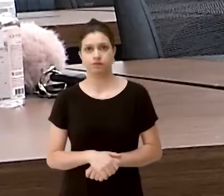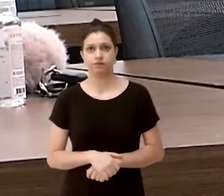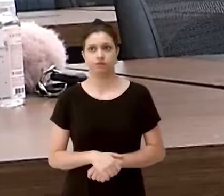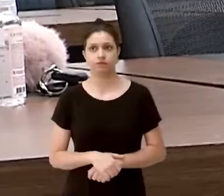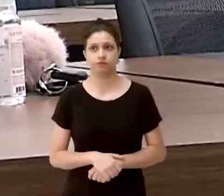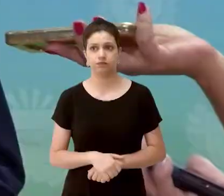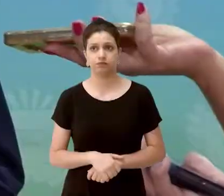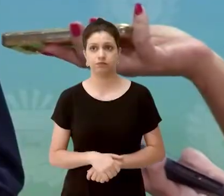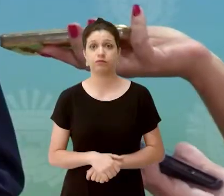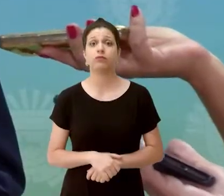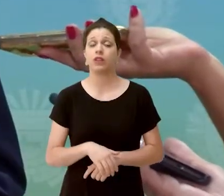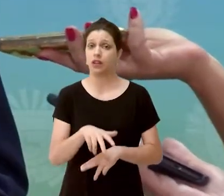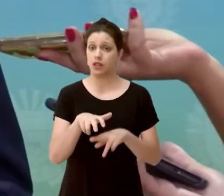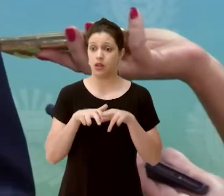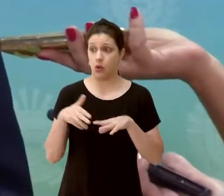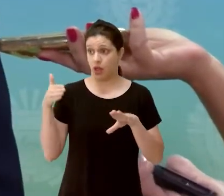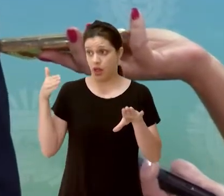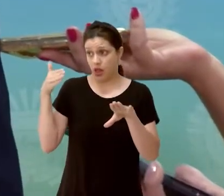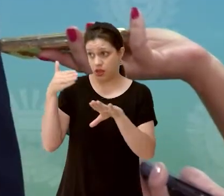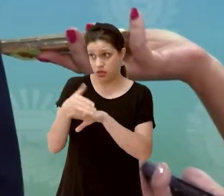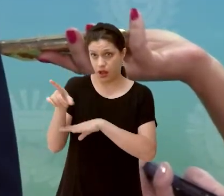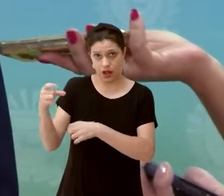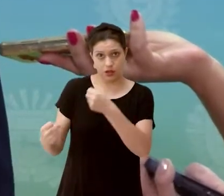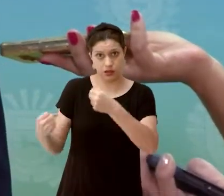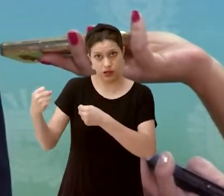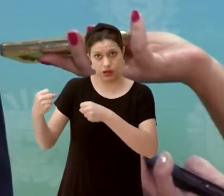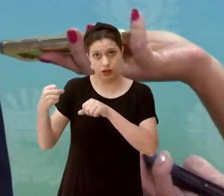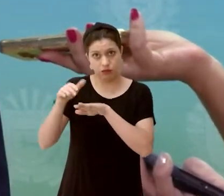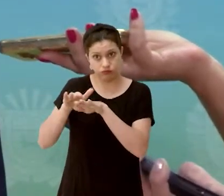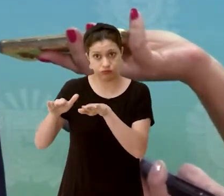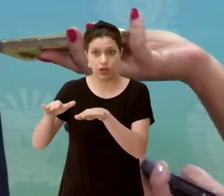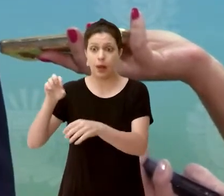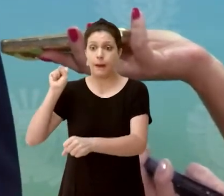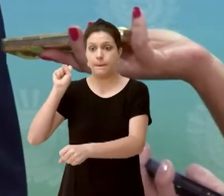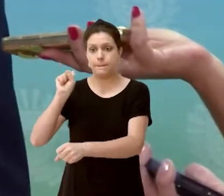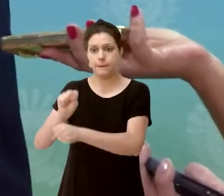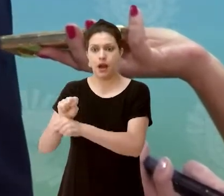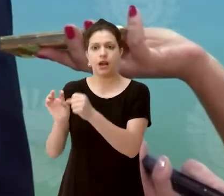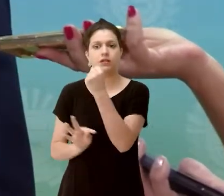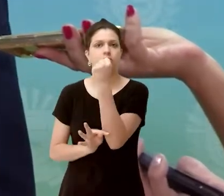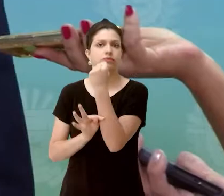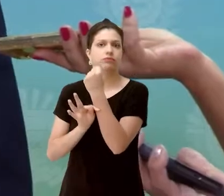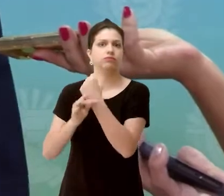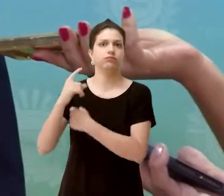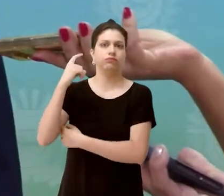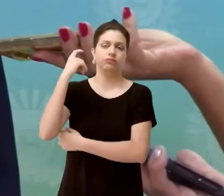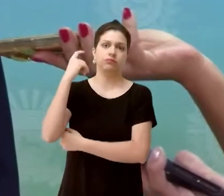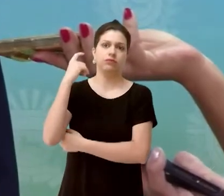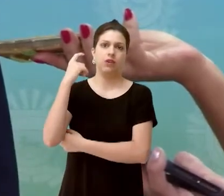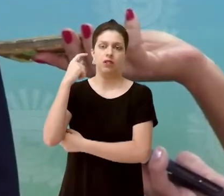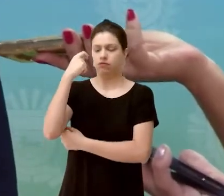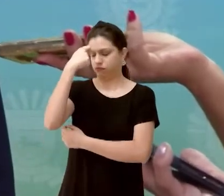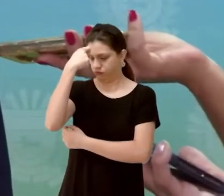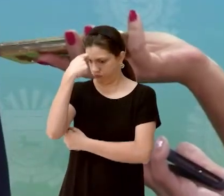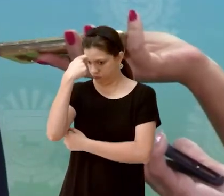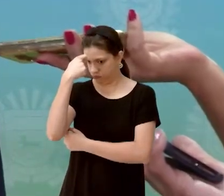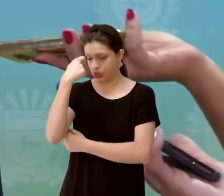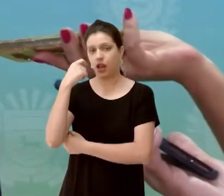e o contágio. Para poder entrar aqui no estacionamento da Assembleia, me param na guarita, tiram a minha